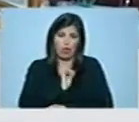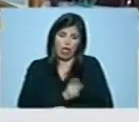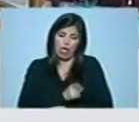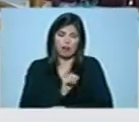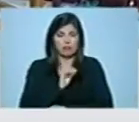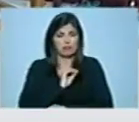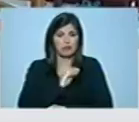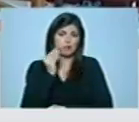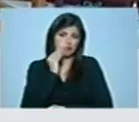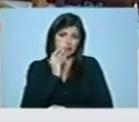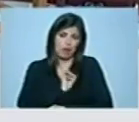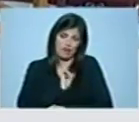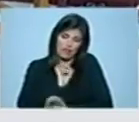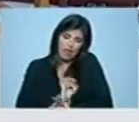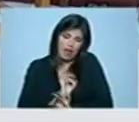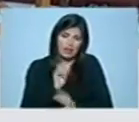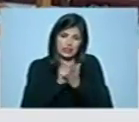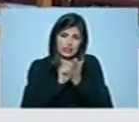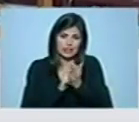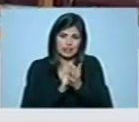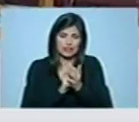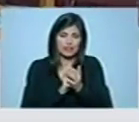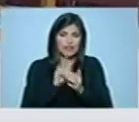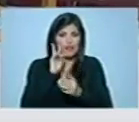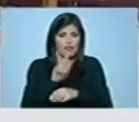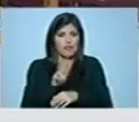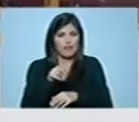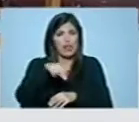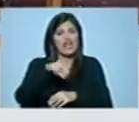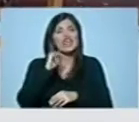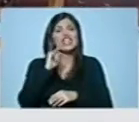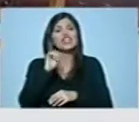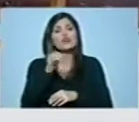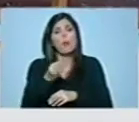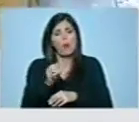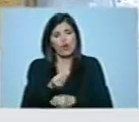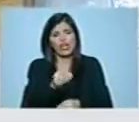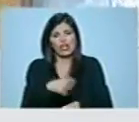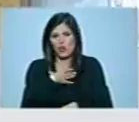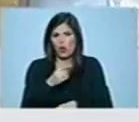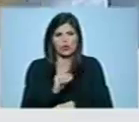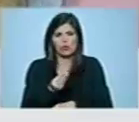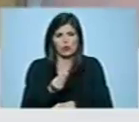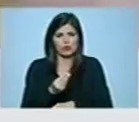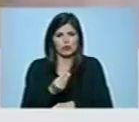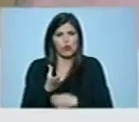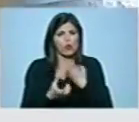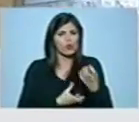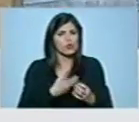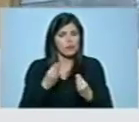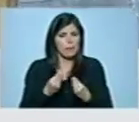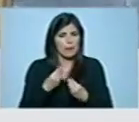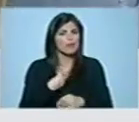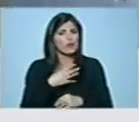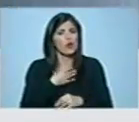Pois, é minha. É a minha receita, pronto, é a minha família. Está a ver como isto unis, para os miúdos não gostam sim, tanto, claro, não é? E tem que estar pronto, bem e cozido. É tudo bem cozido. Bem eu cozido, gosto